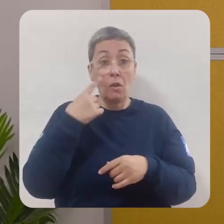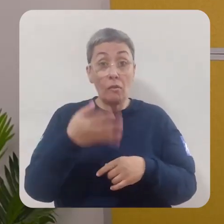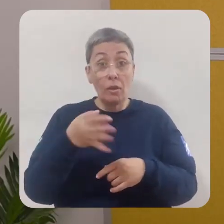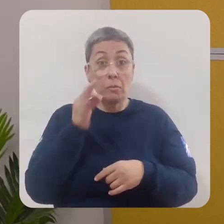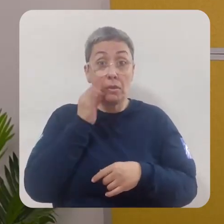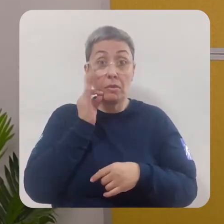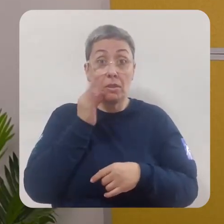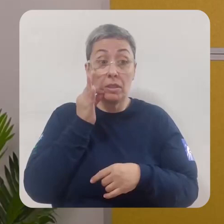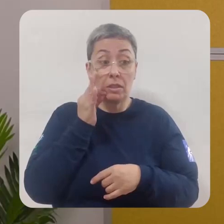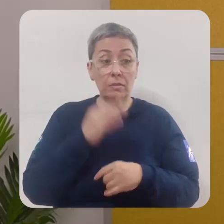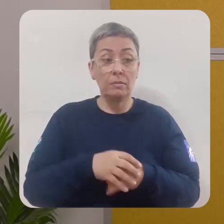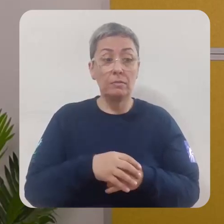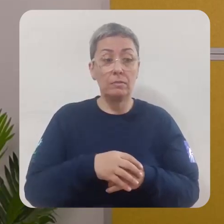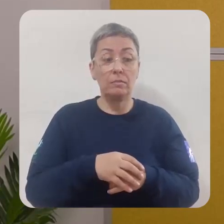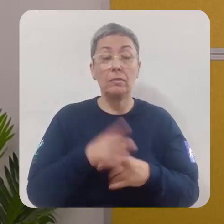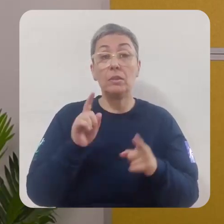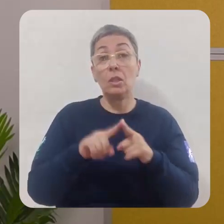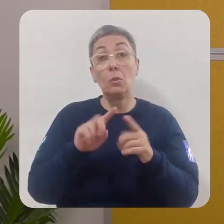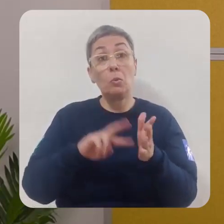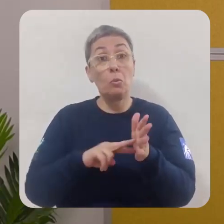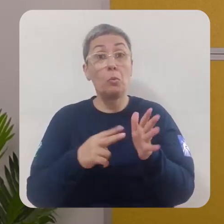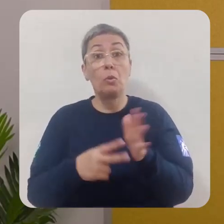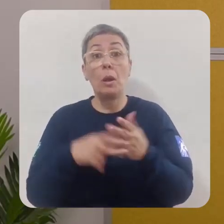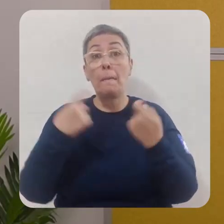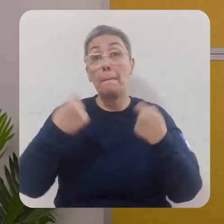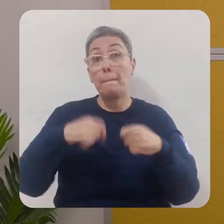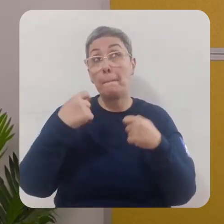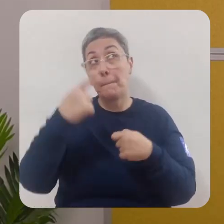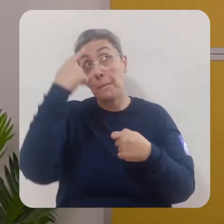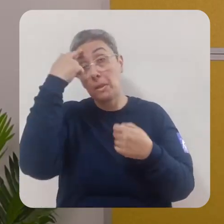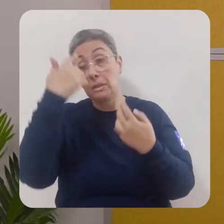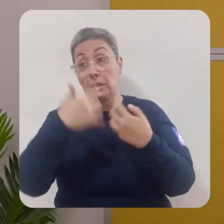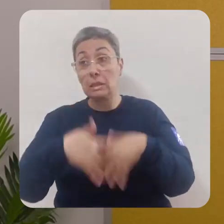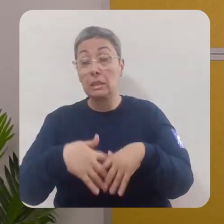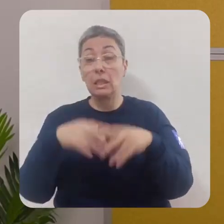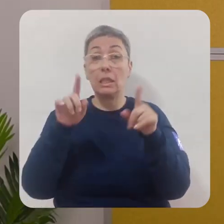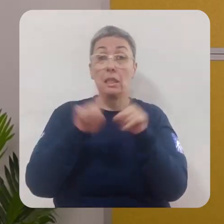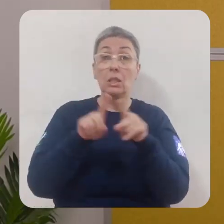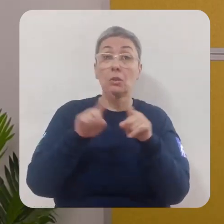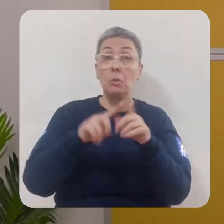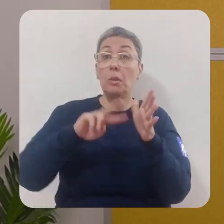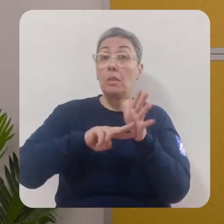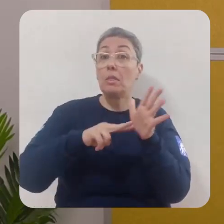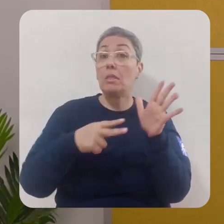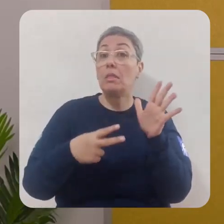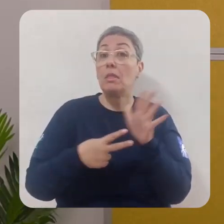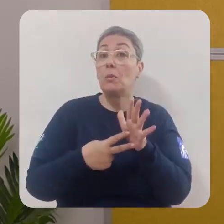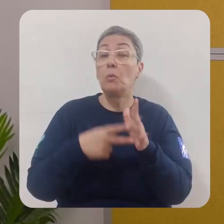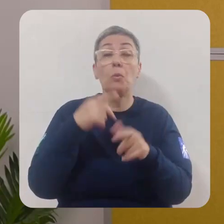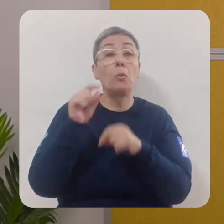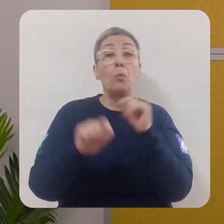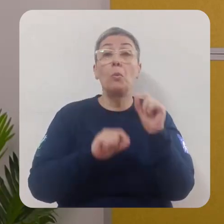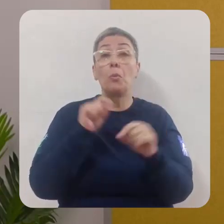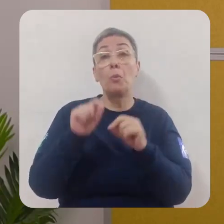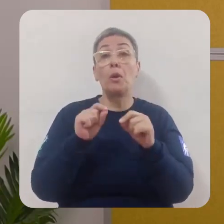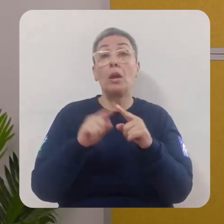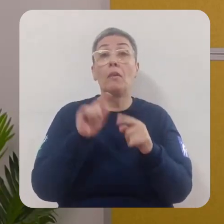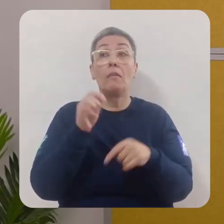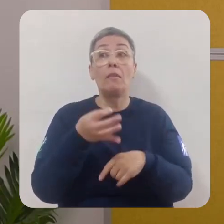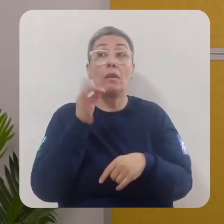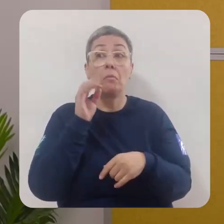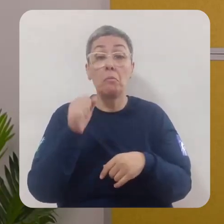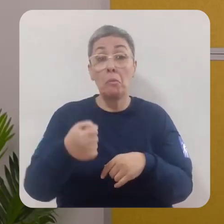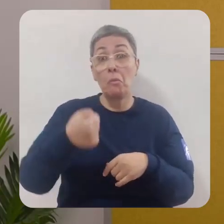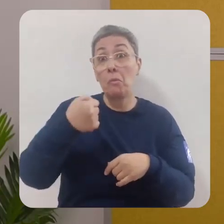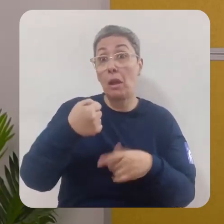caneca. Ó, nós vamos tomar café. Ou seja, eu preciso pensar também qual é o significado, o que